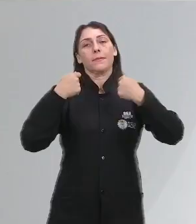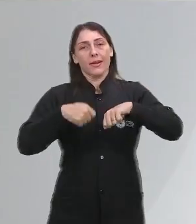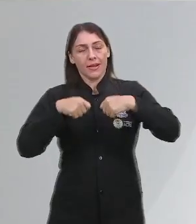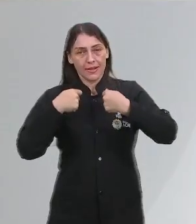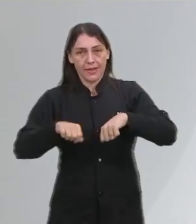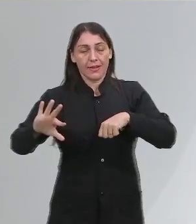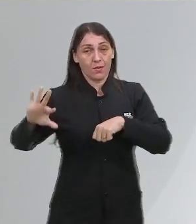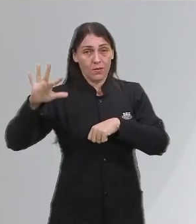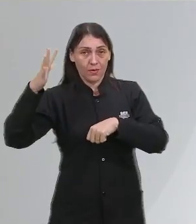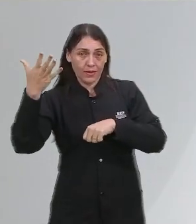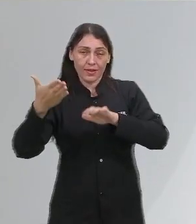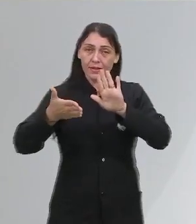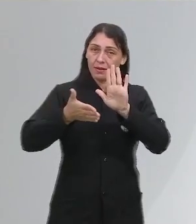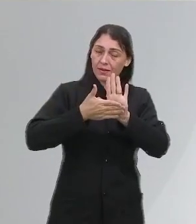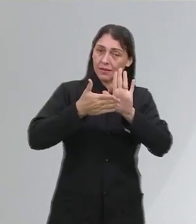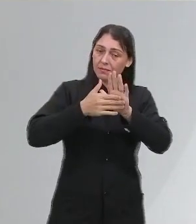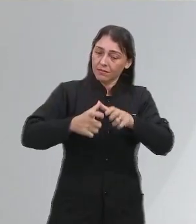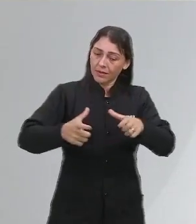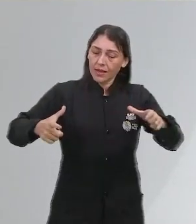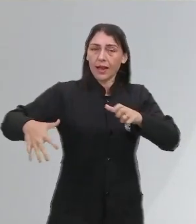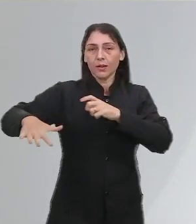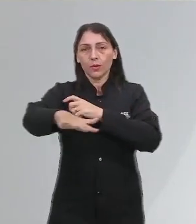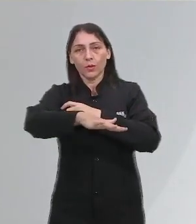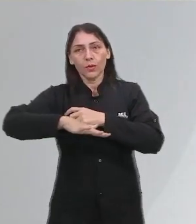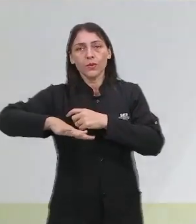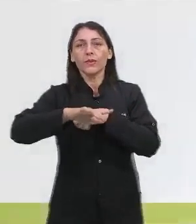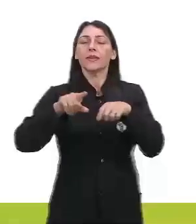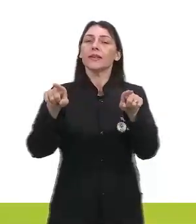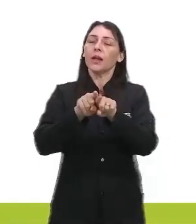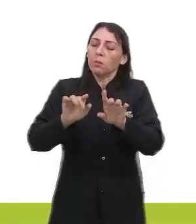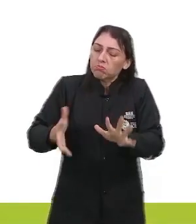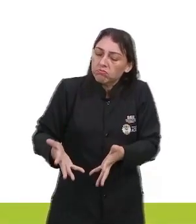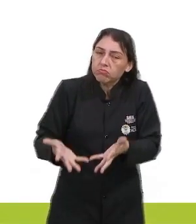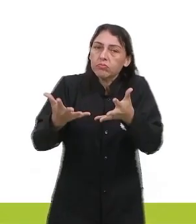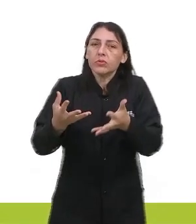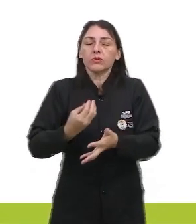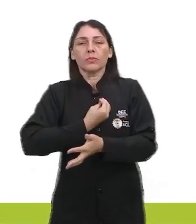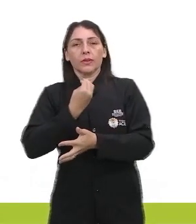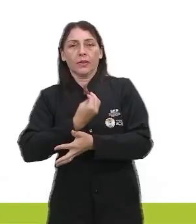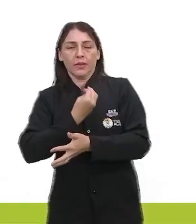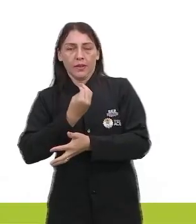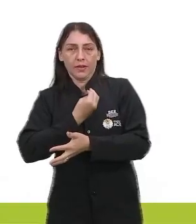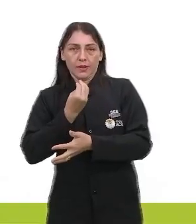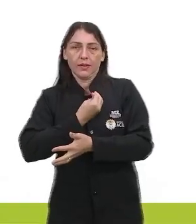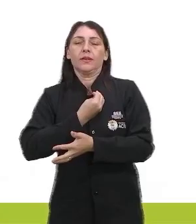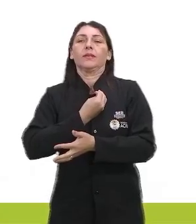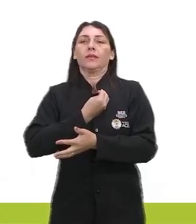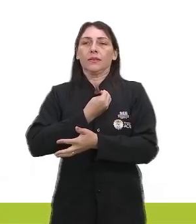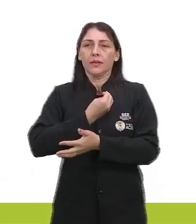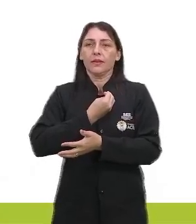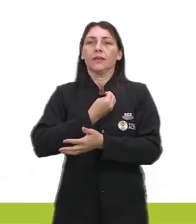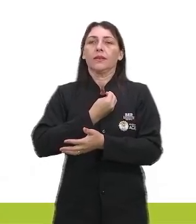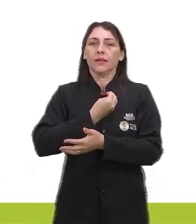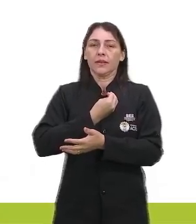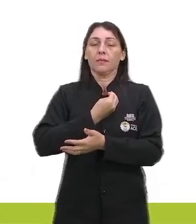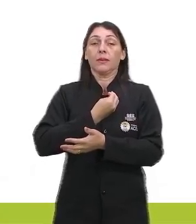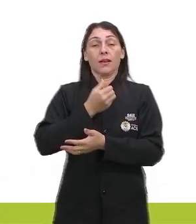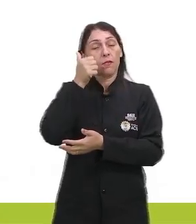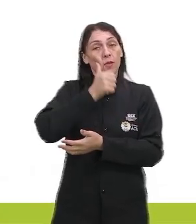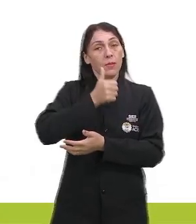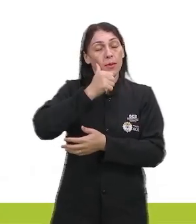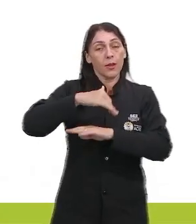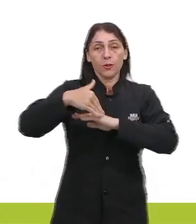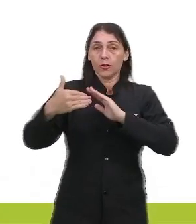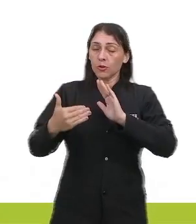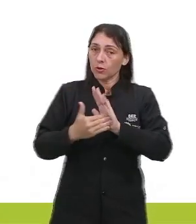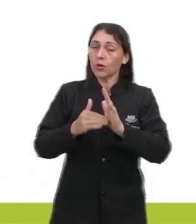ser propiciadas e ampliadas a todos, tá? E também incentivar a participação, promover a promoção ativa da participação feminina em todos